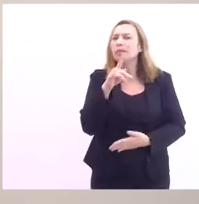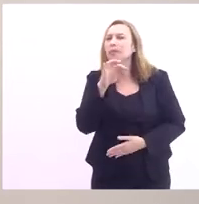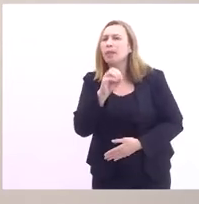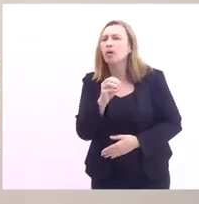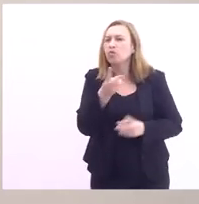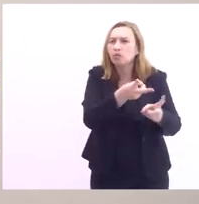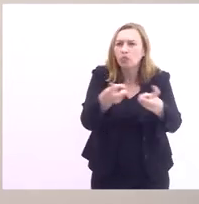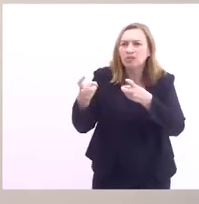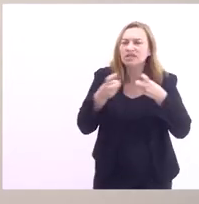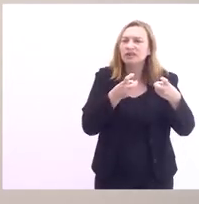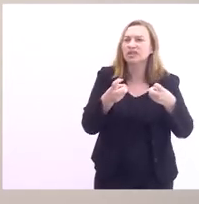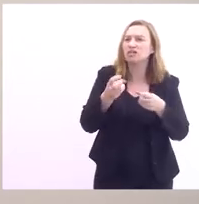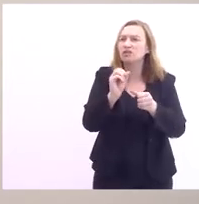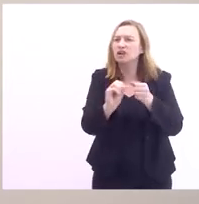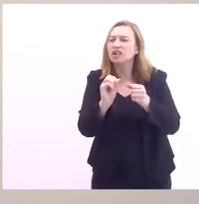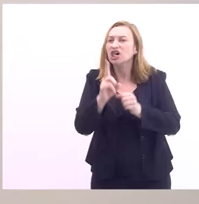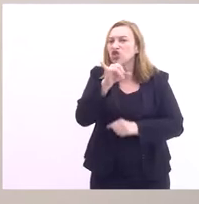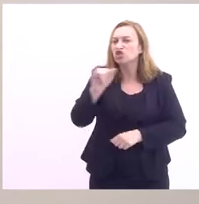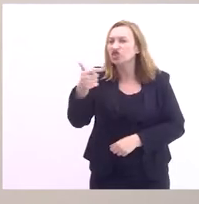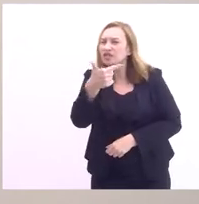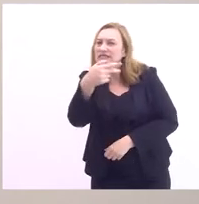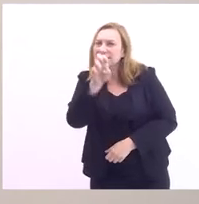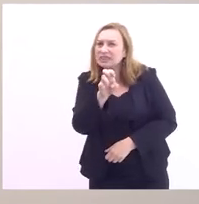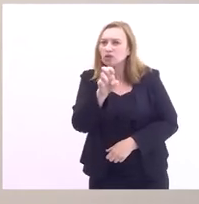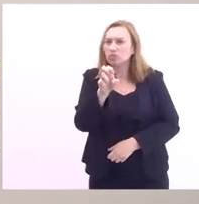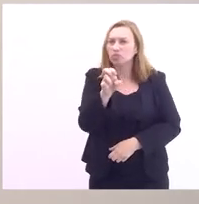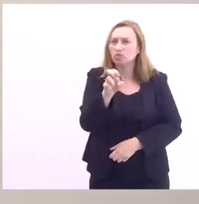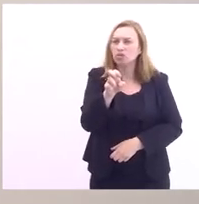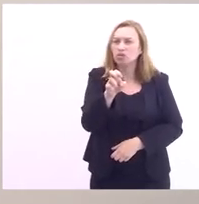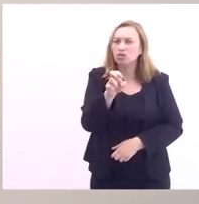fazendo uma observação aqui, que no dia